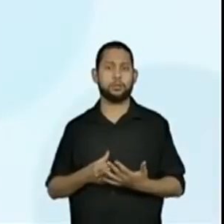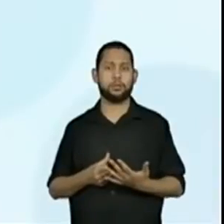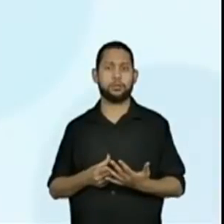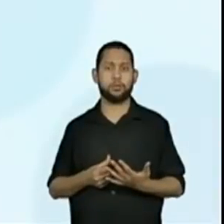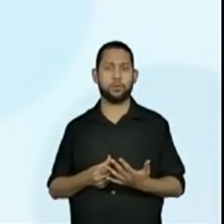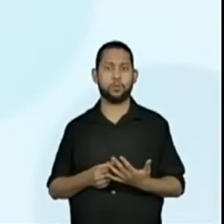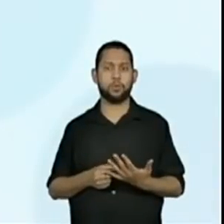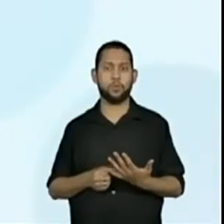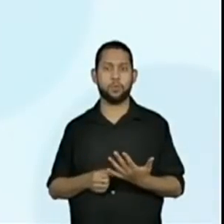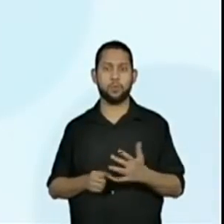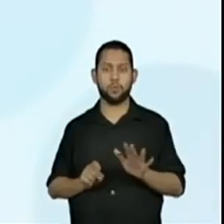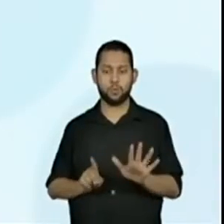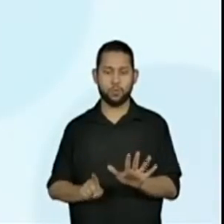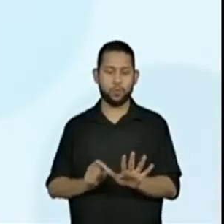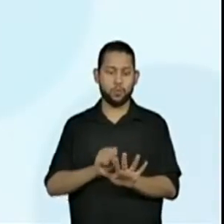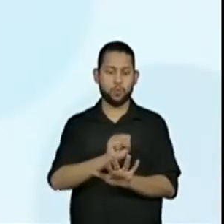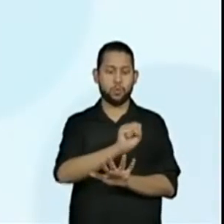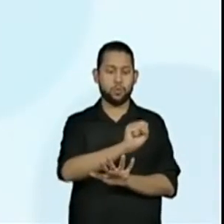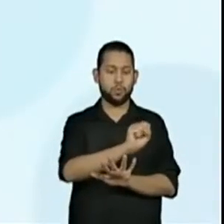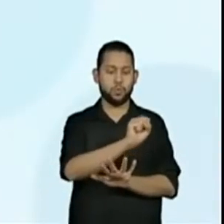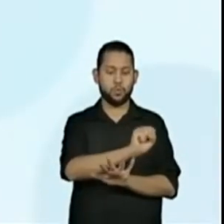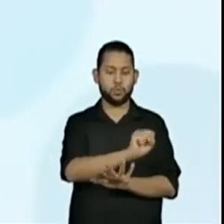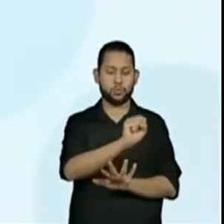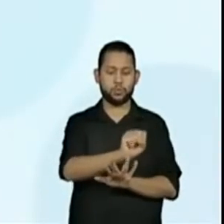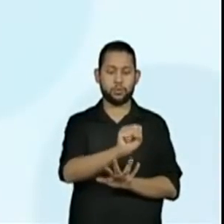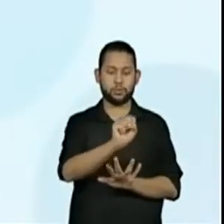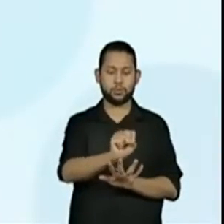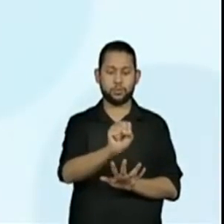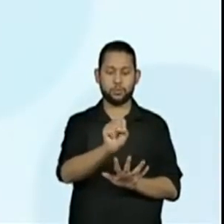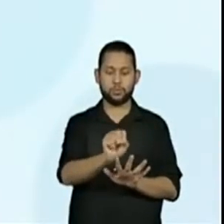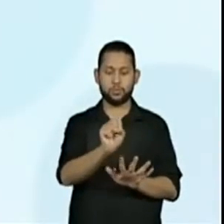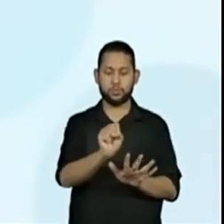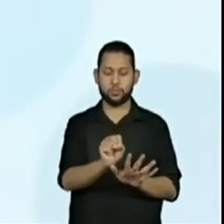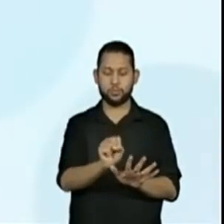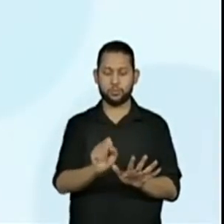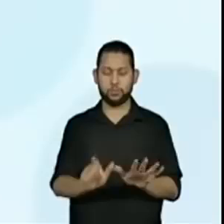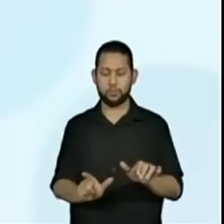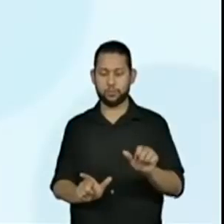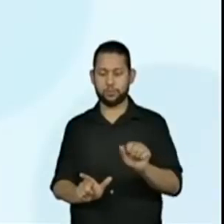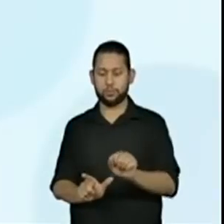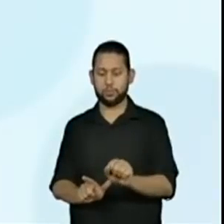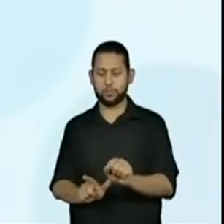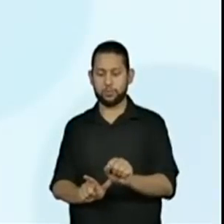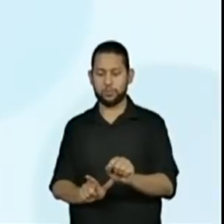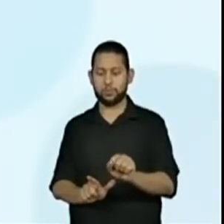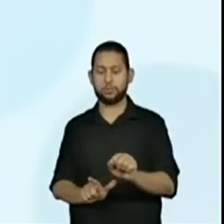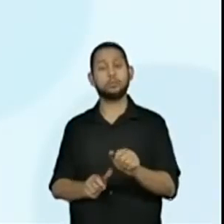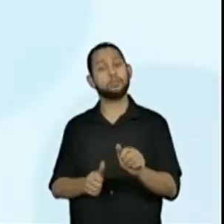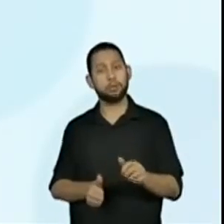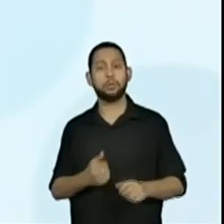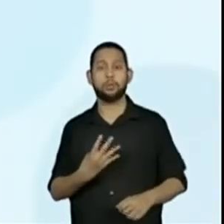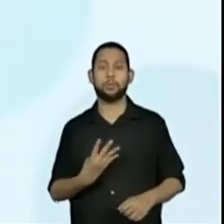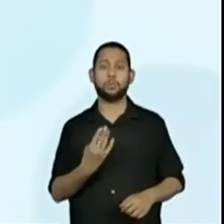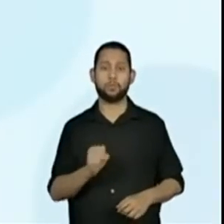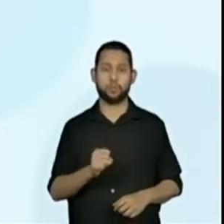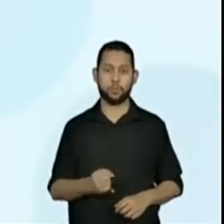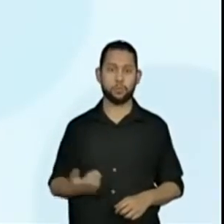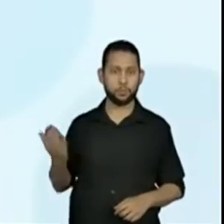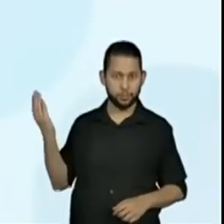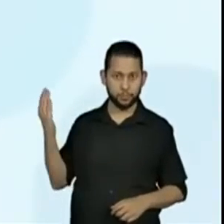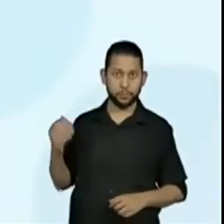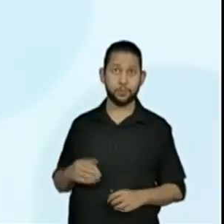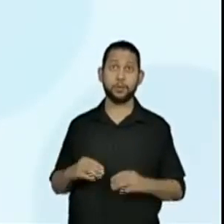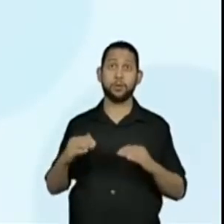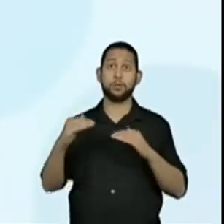resultado 48 já vou deixar o 48 aqui no retângulo de cima eu e o